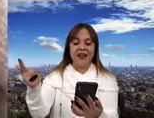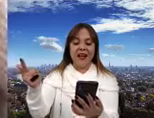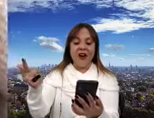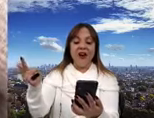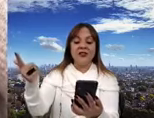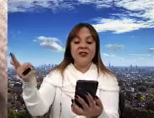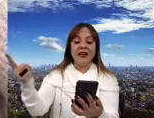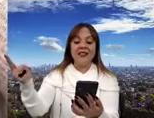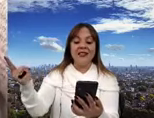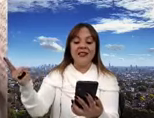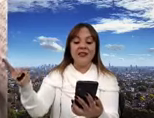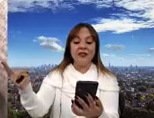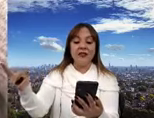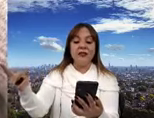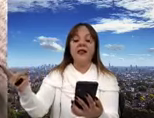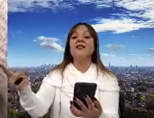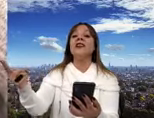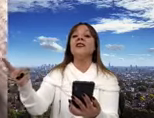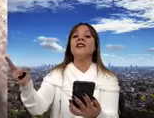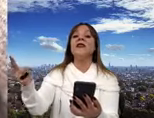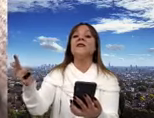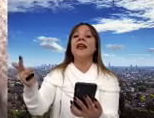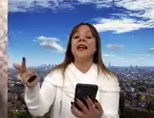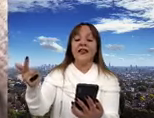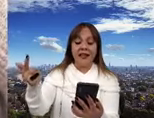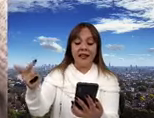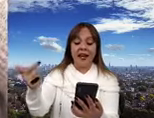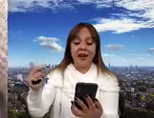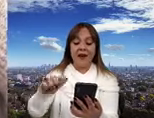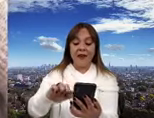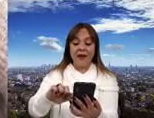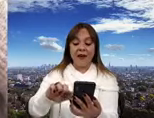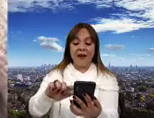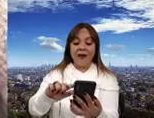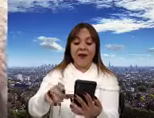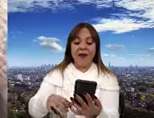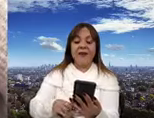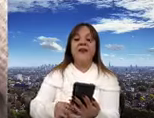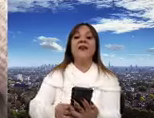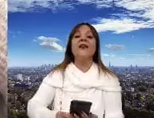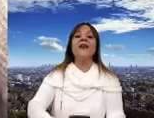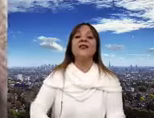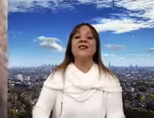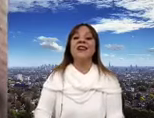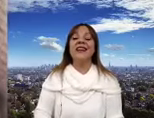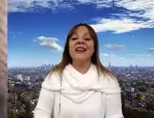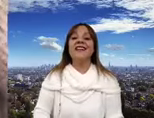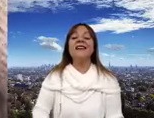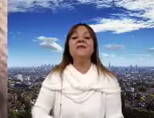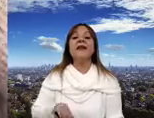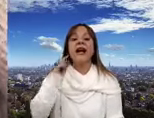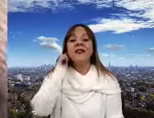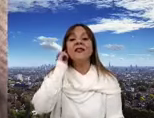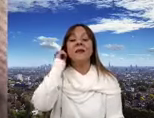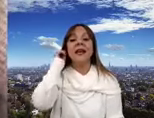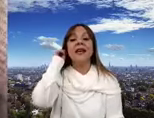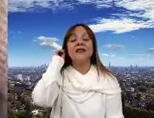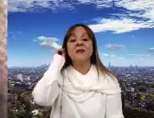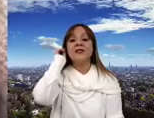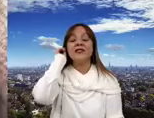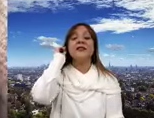sou casada há 38 anos, a Regina Almeida, que legal. Ah, parabéns, né? Nossa, e tem inspirado também as pessoas